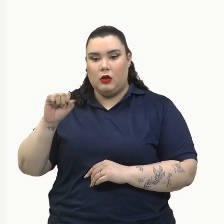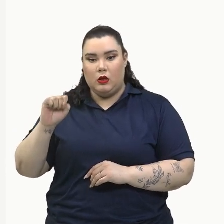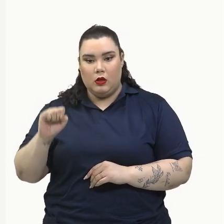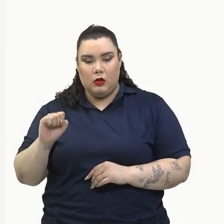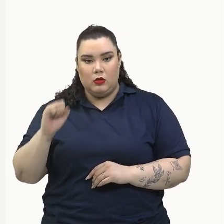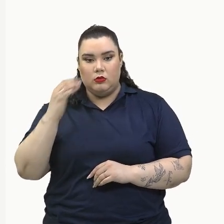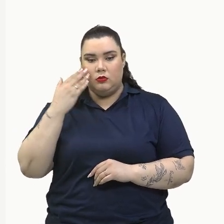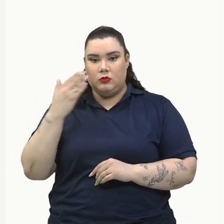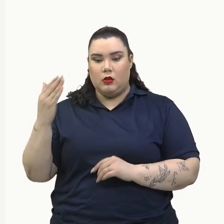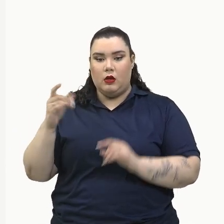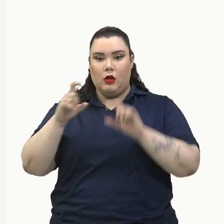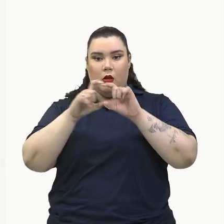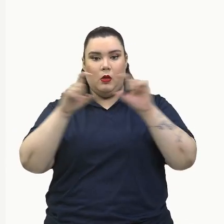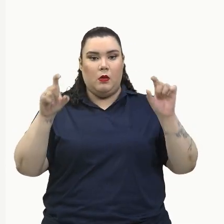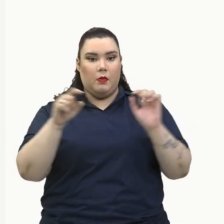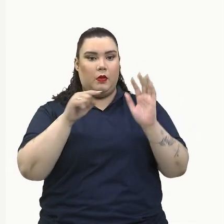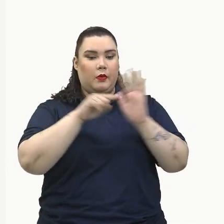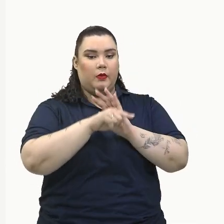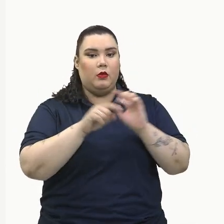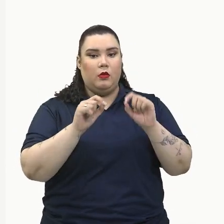o comando pergunta o quê?